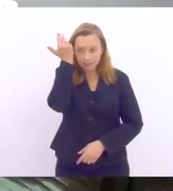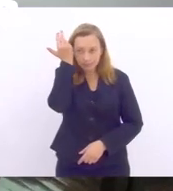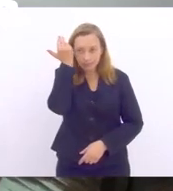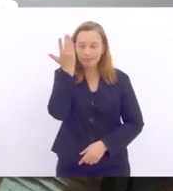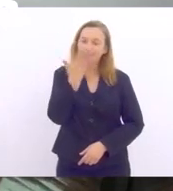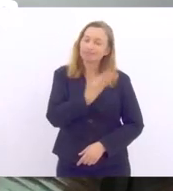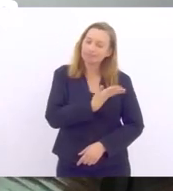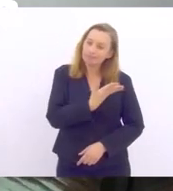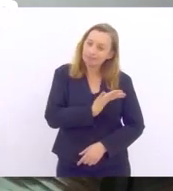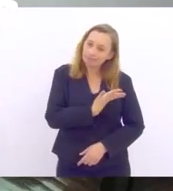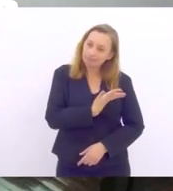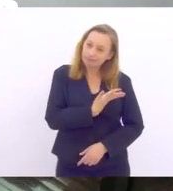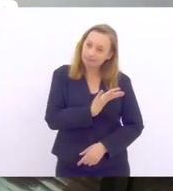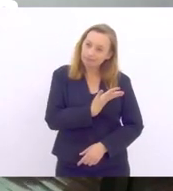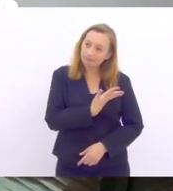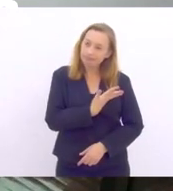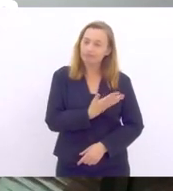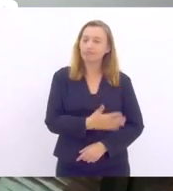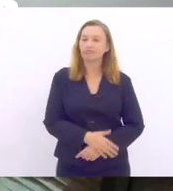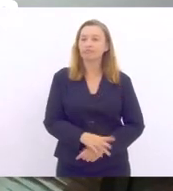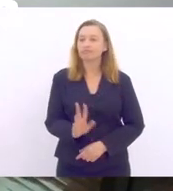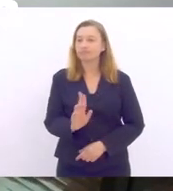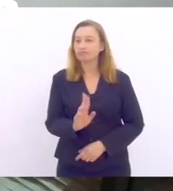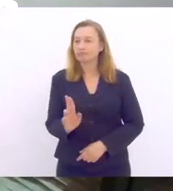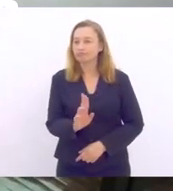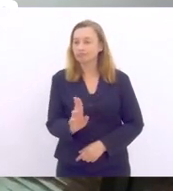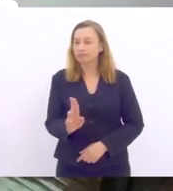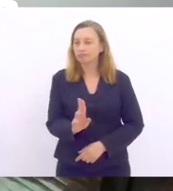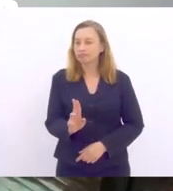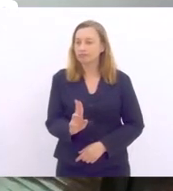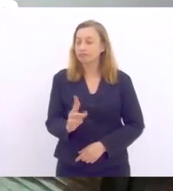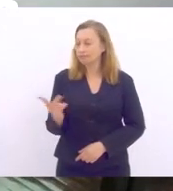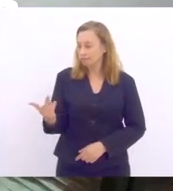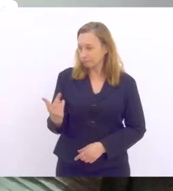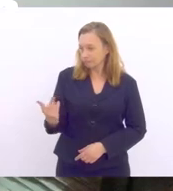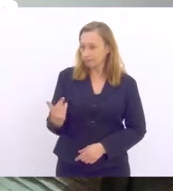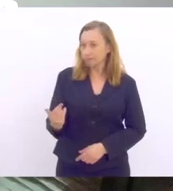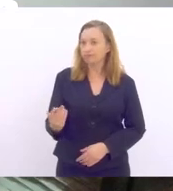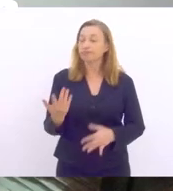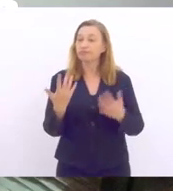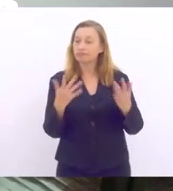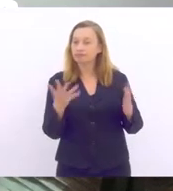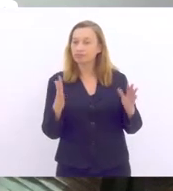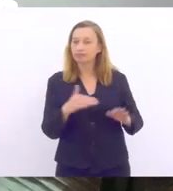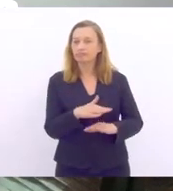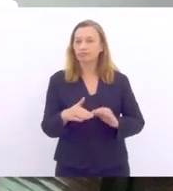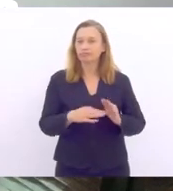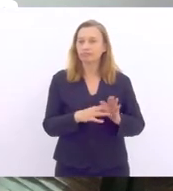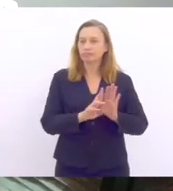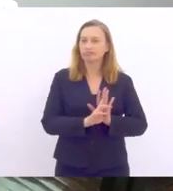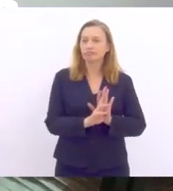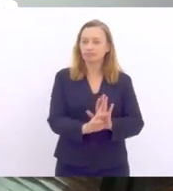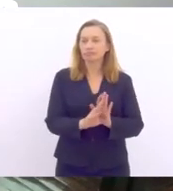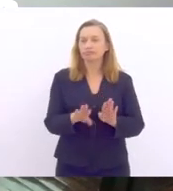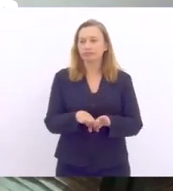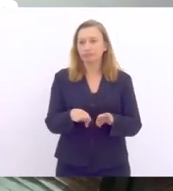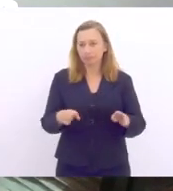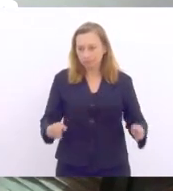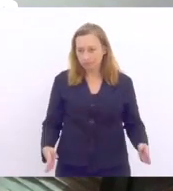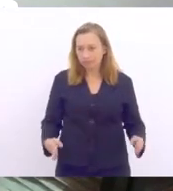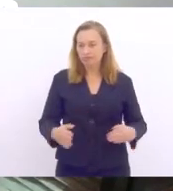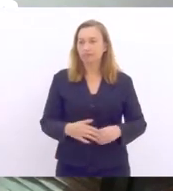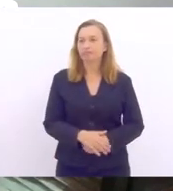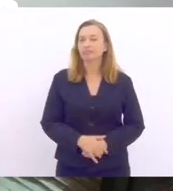querido amigo, em nome dos dois quero saudar a toda a representação desta mesa.